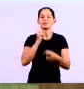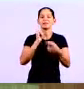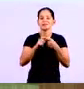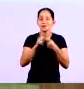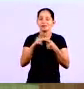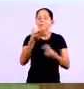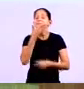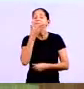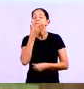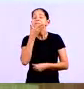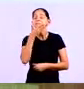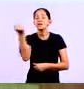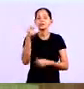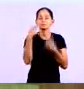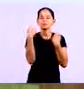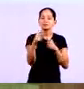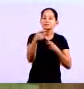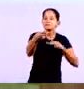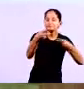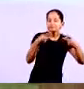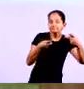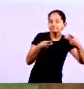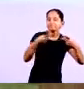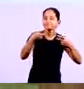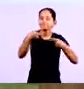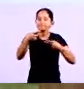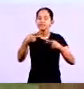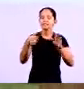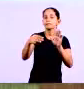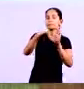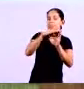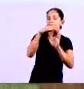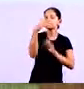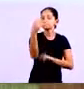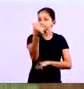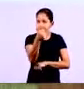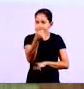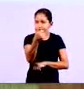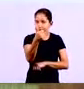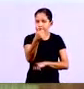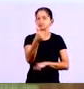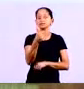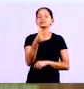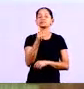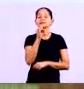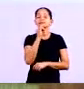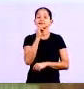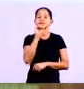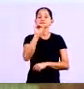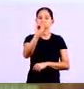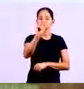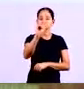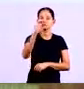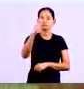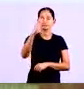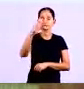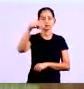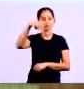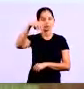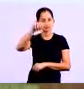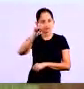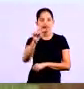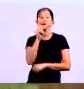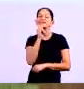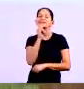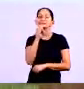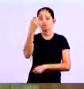tributação não é só isso. Eu tenho que saber, pô, olha, quem tributa, vamos colocar, não é assim, tá? CMS é meio único. Vamos colocar que o Estado de São Paulo